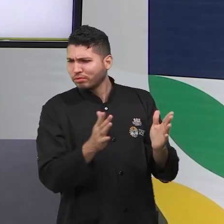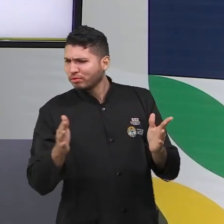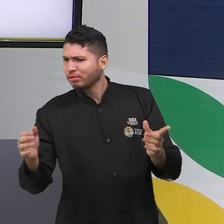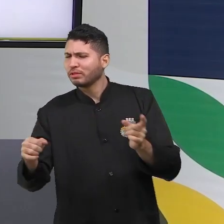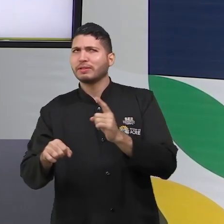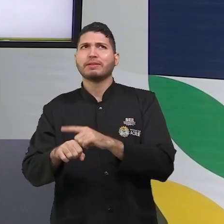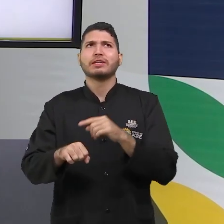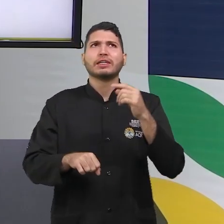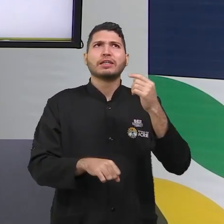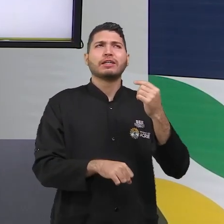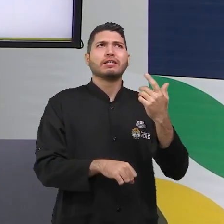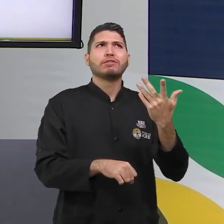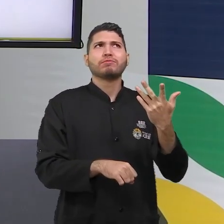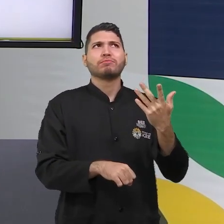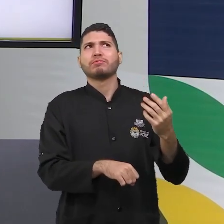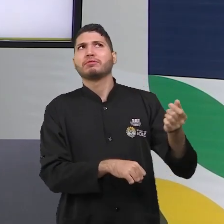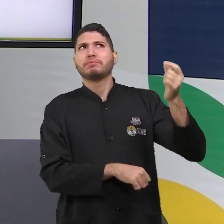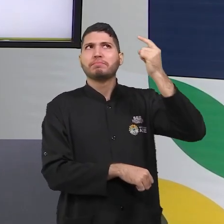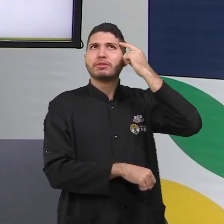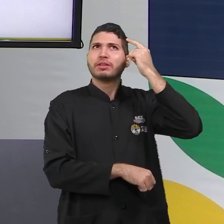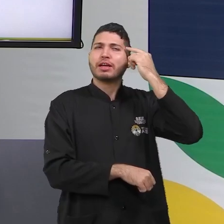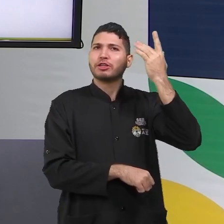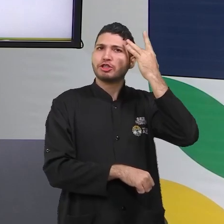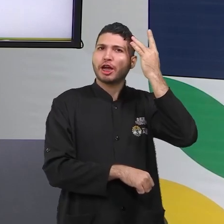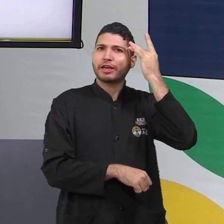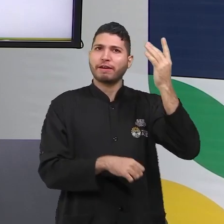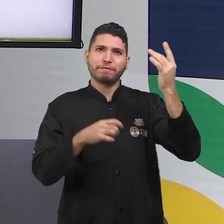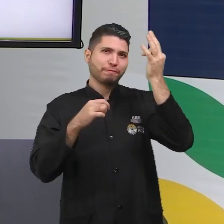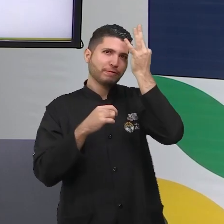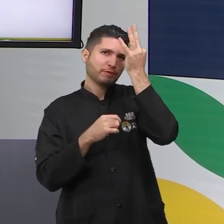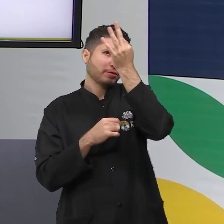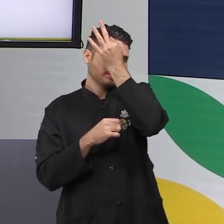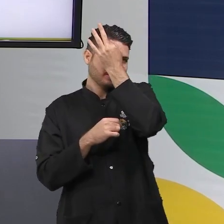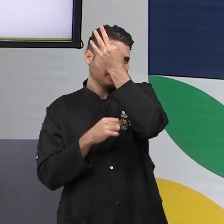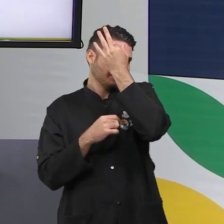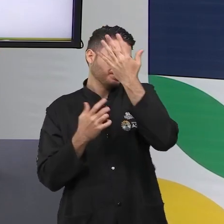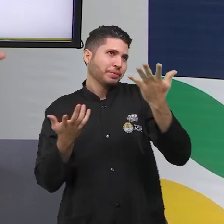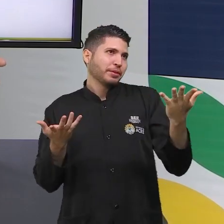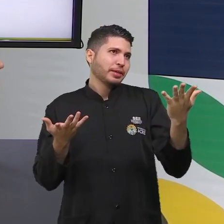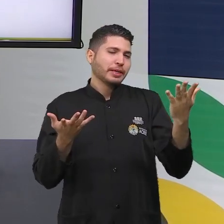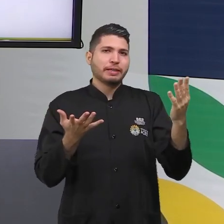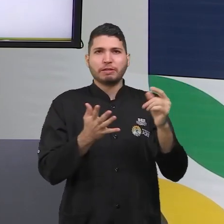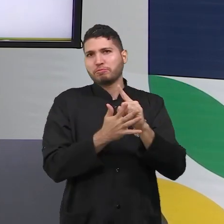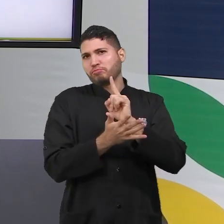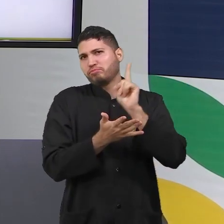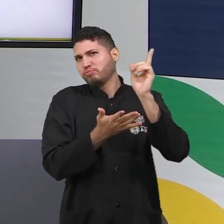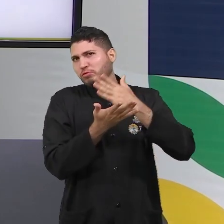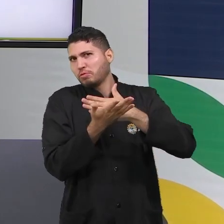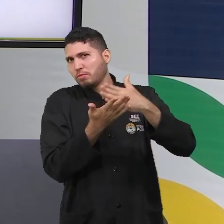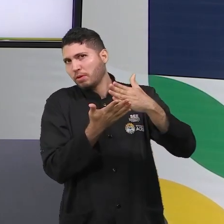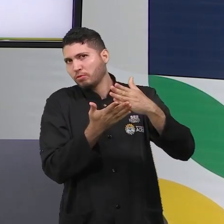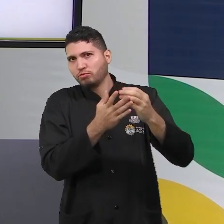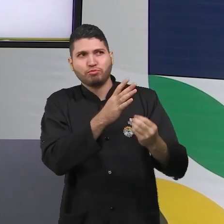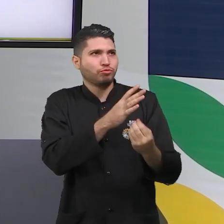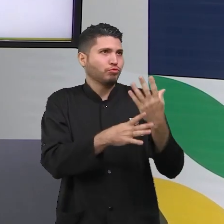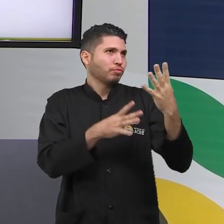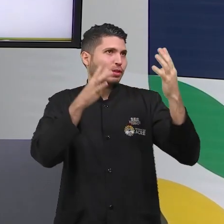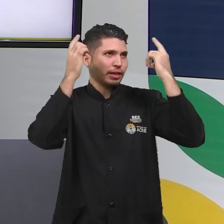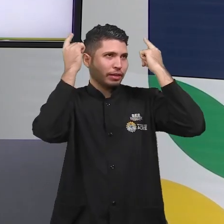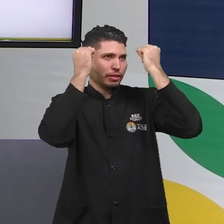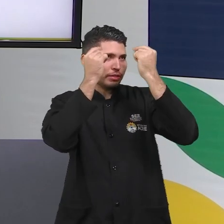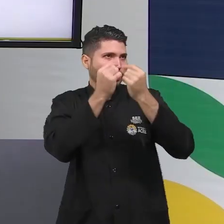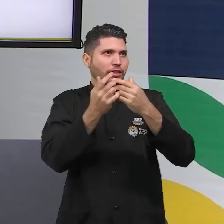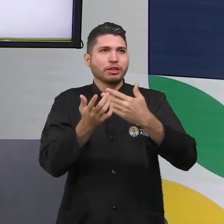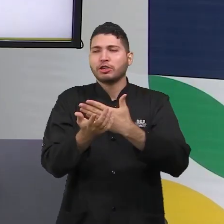essa tentativa de achar que a filosofia só era iniciada na Grécia, que não havia iniciado em algum